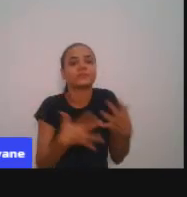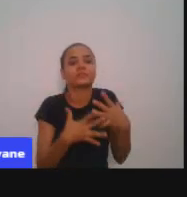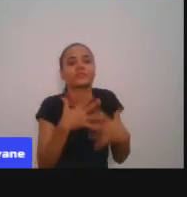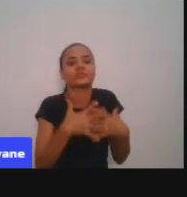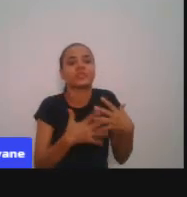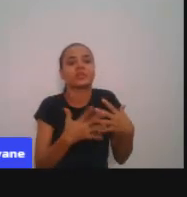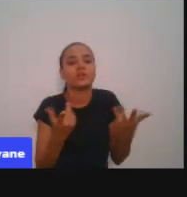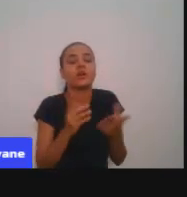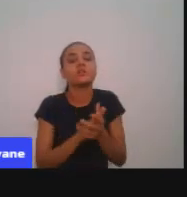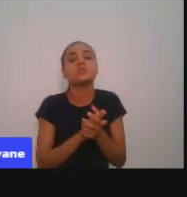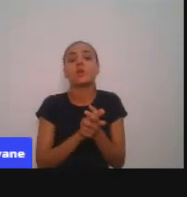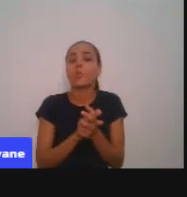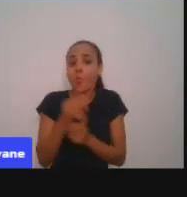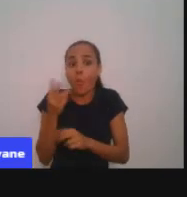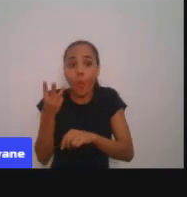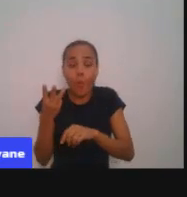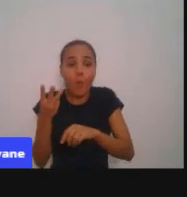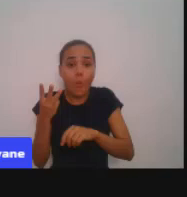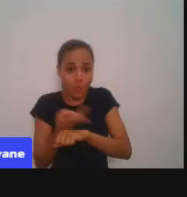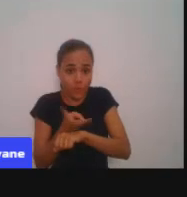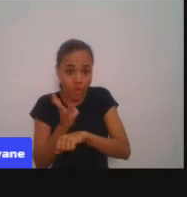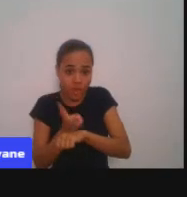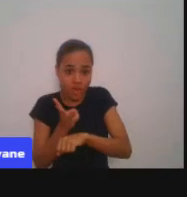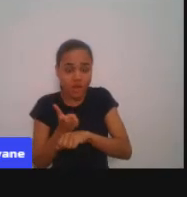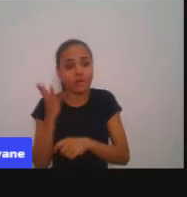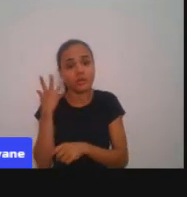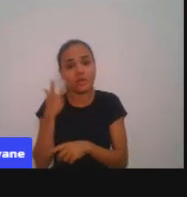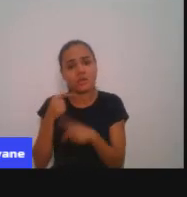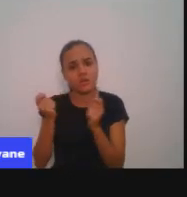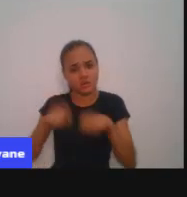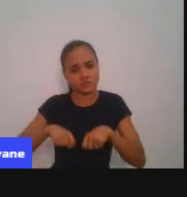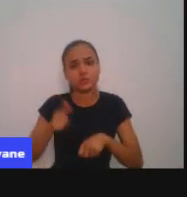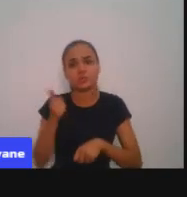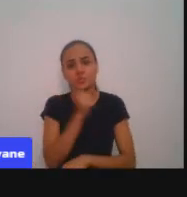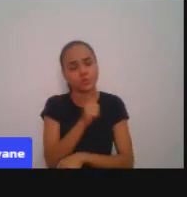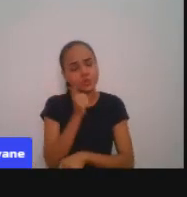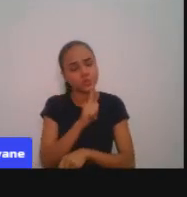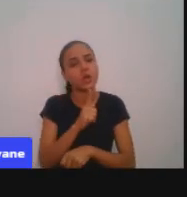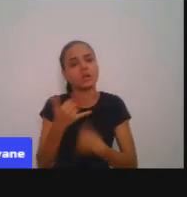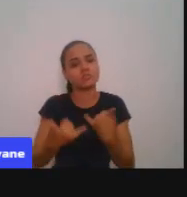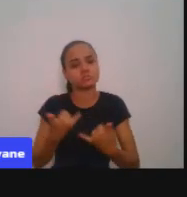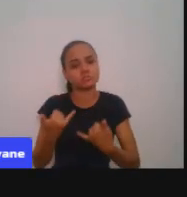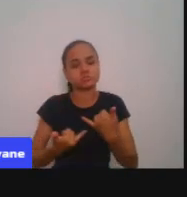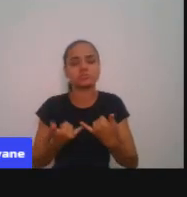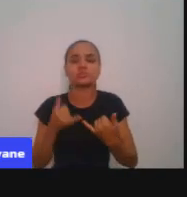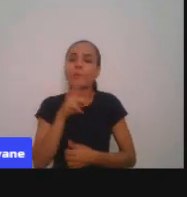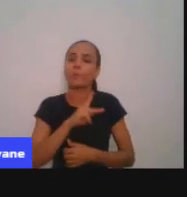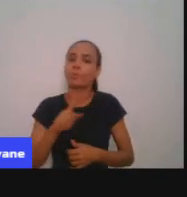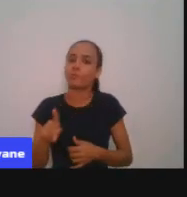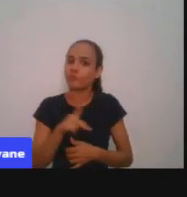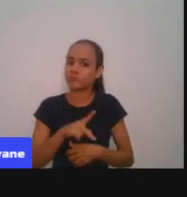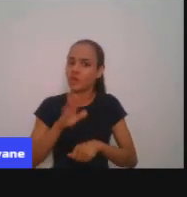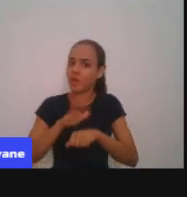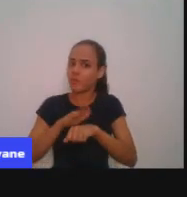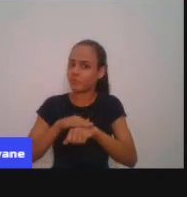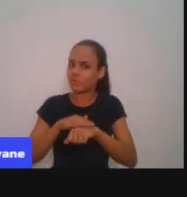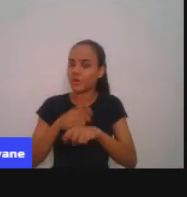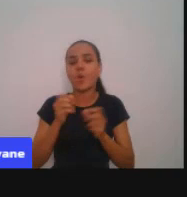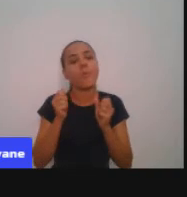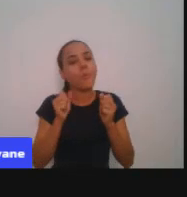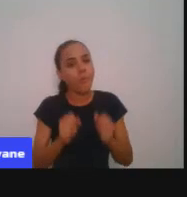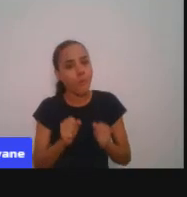criança consegue jogar. E aí é um jogo produzido pela professora dela, pode ser um jogo com fotos. Se você está